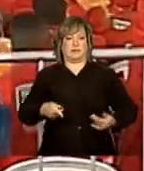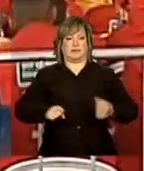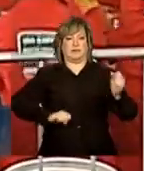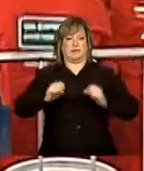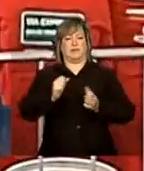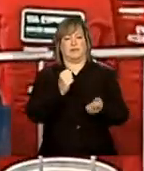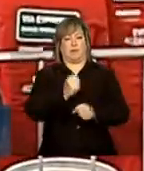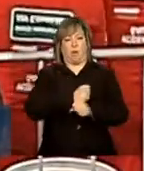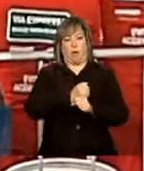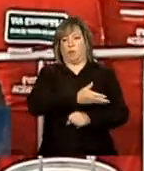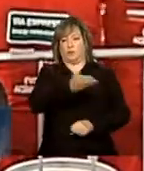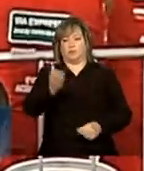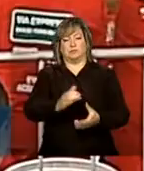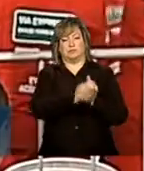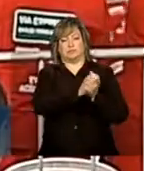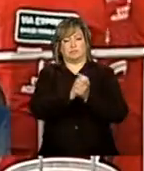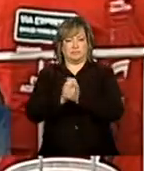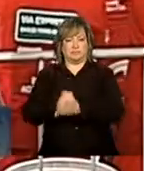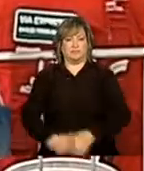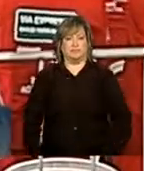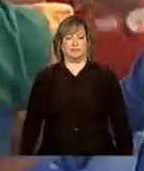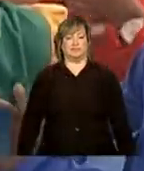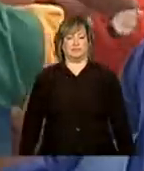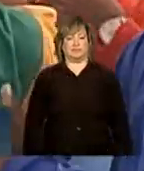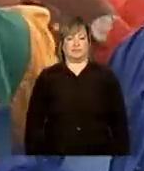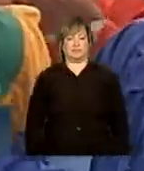por realização dessa obra.